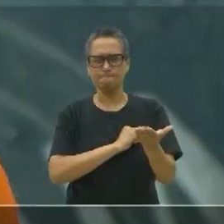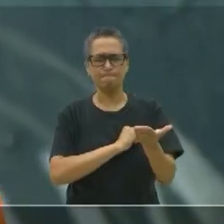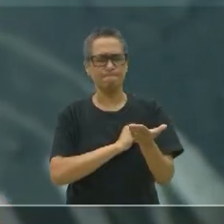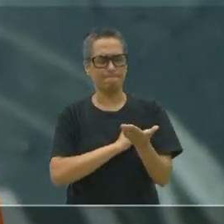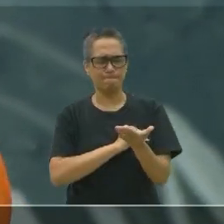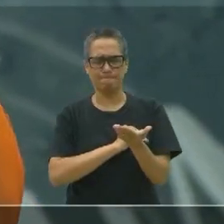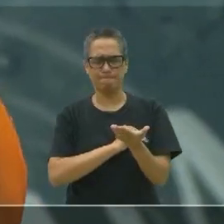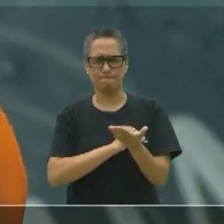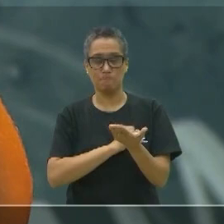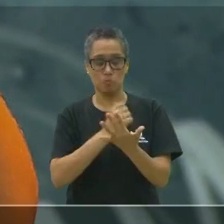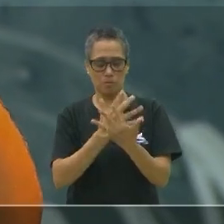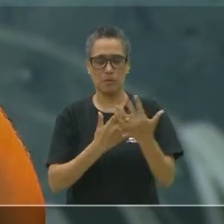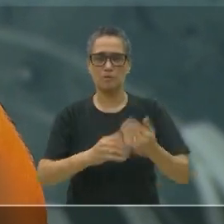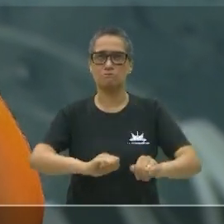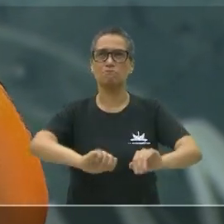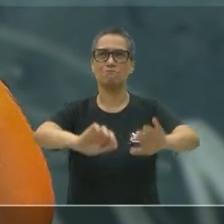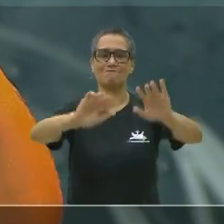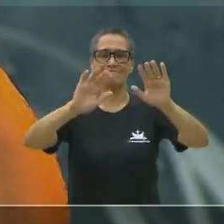com tua mão erguida,